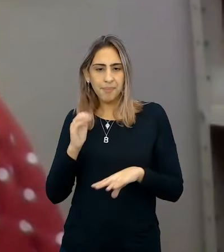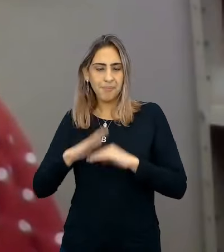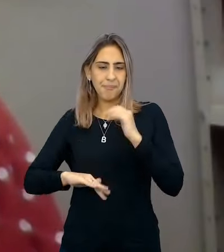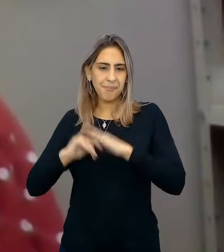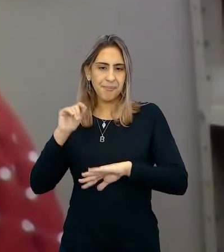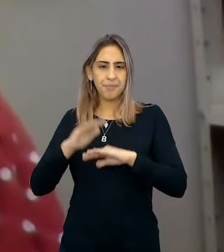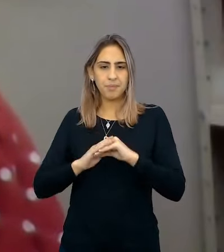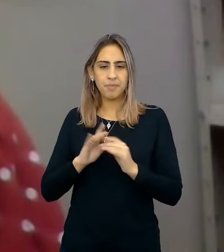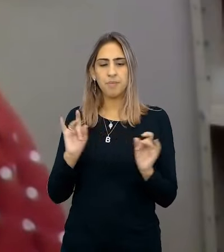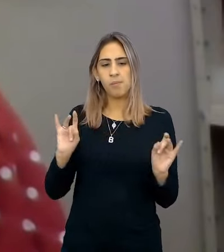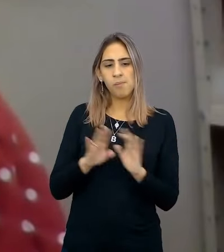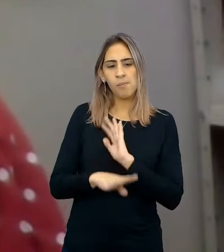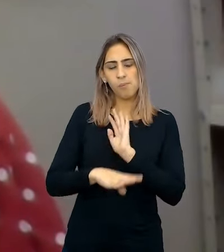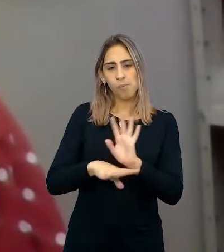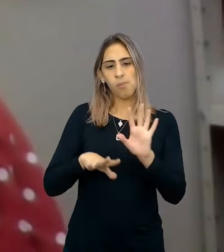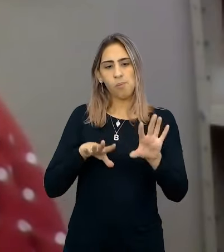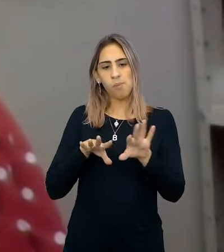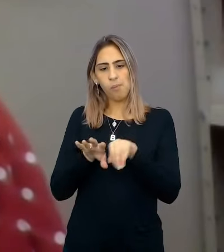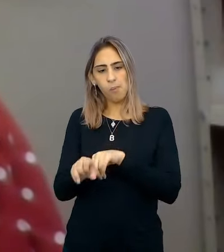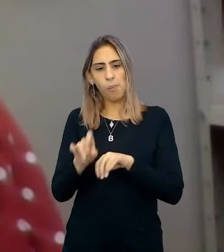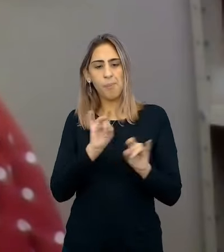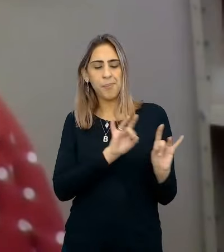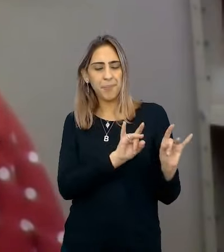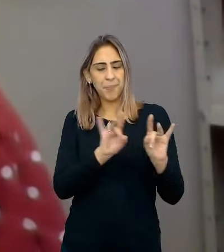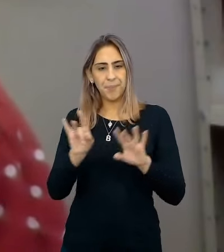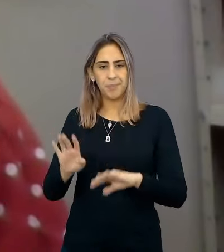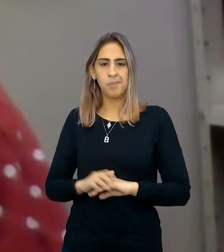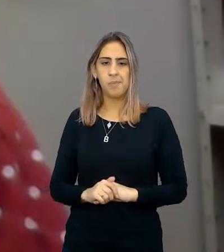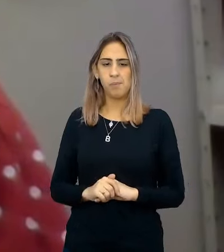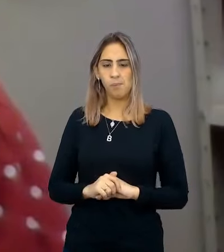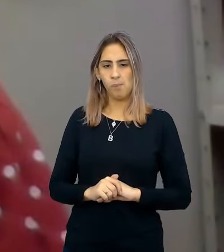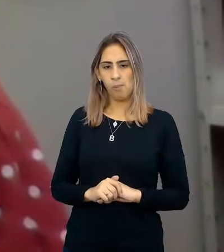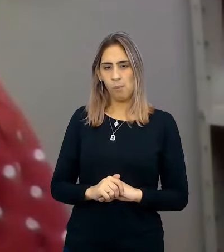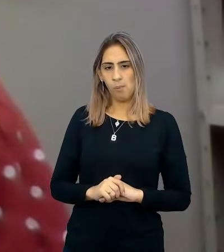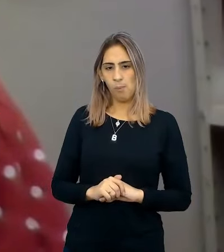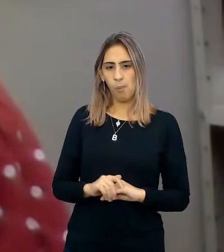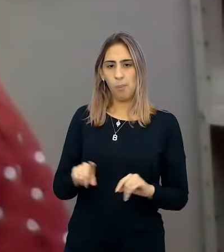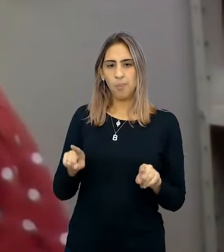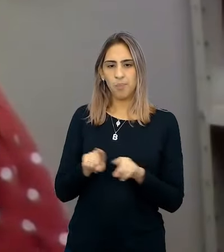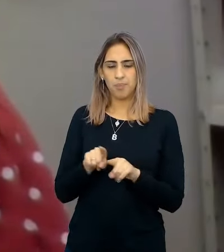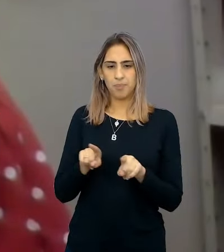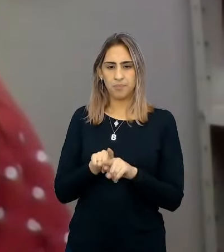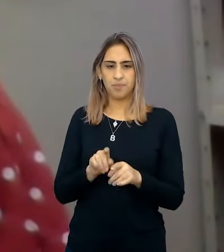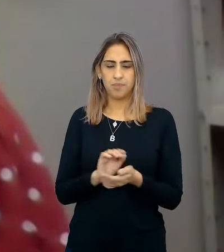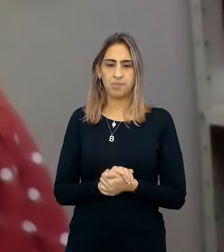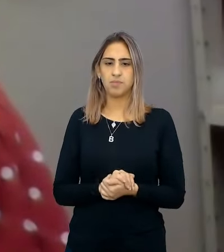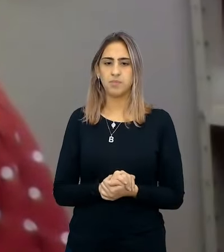e contribuir com a formação de cada um, inclusive da minha.